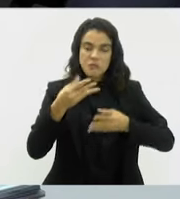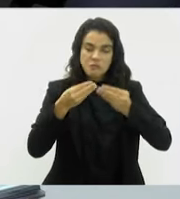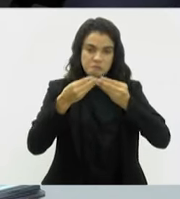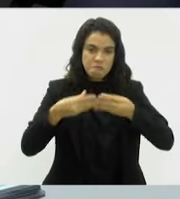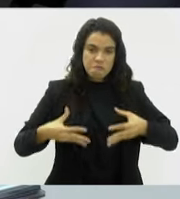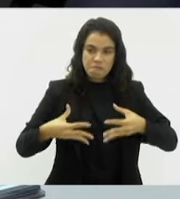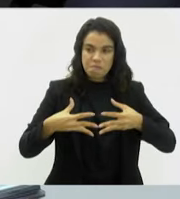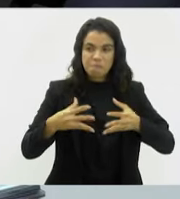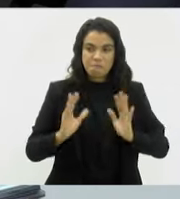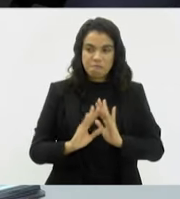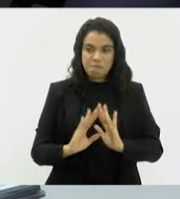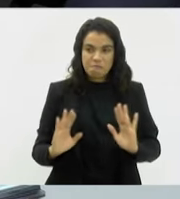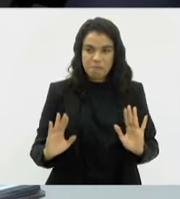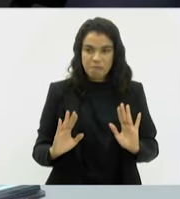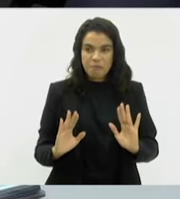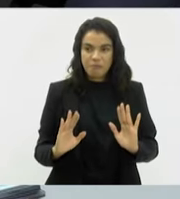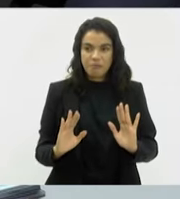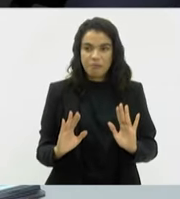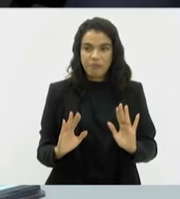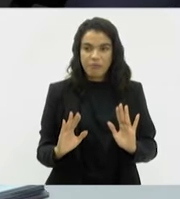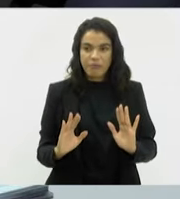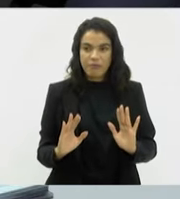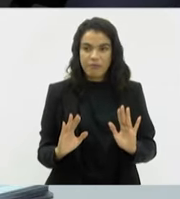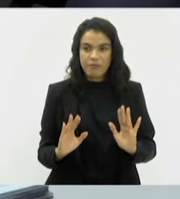que, né, uma vez